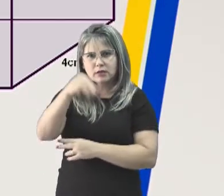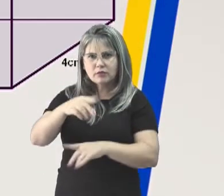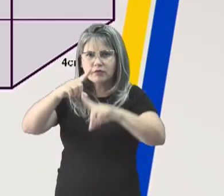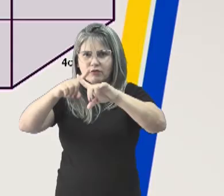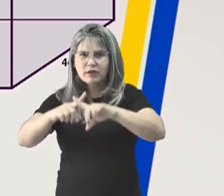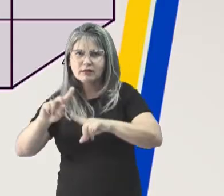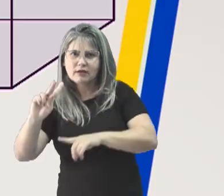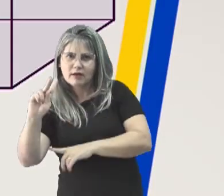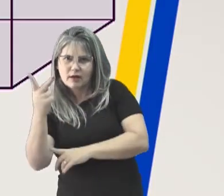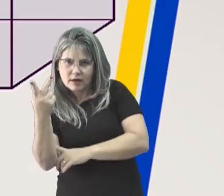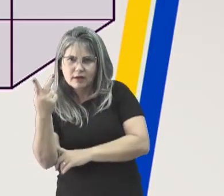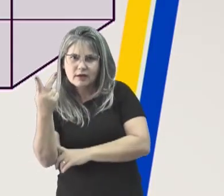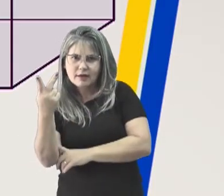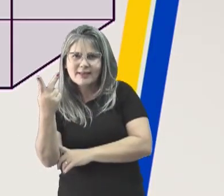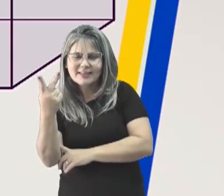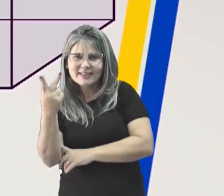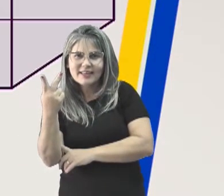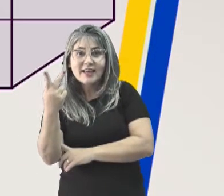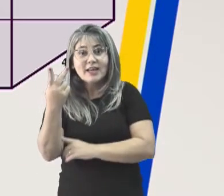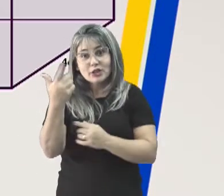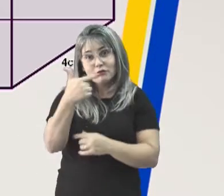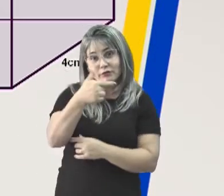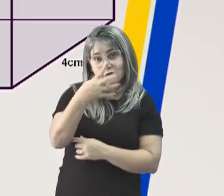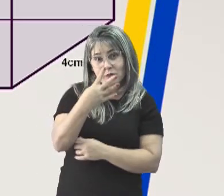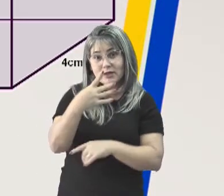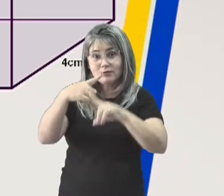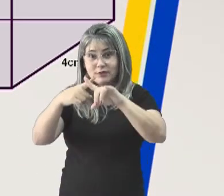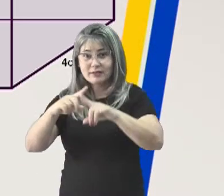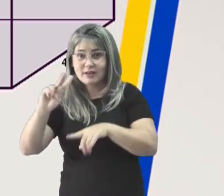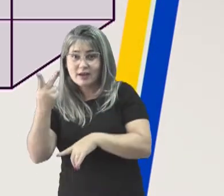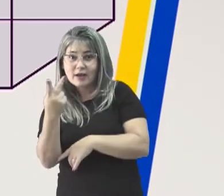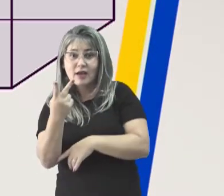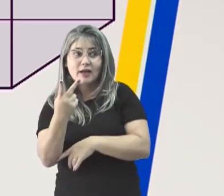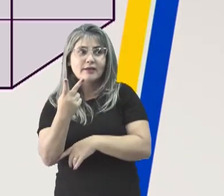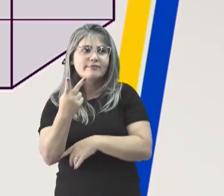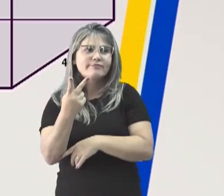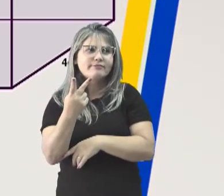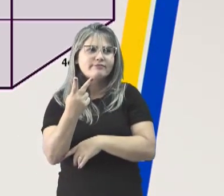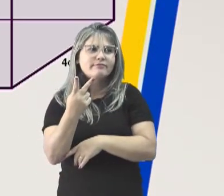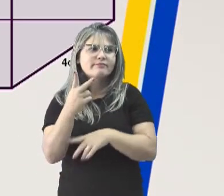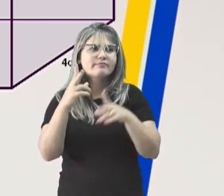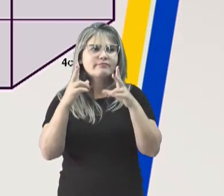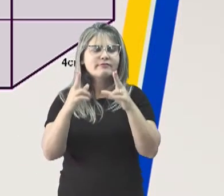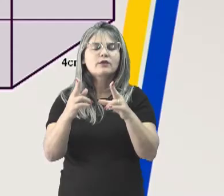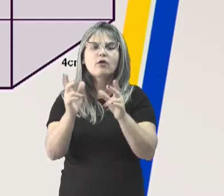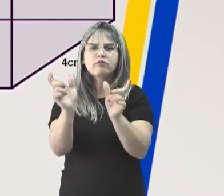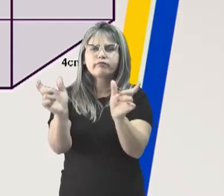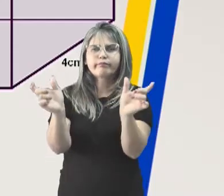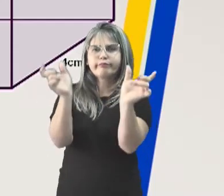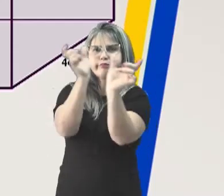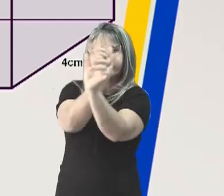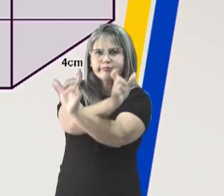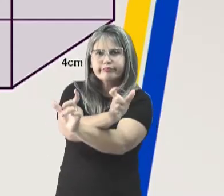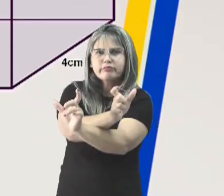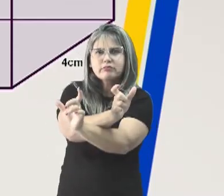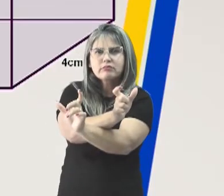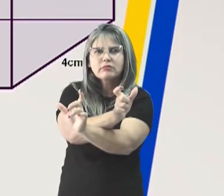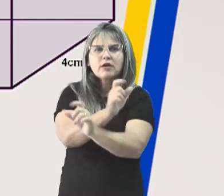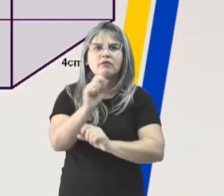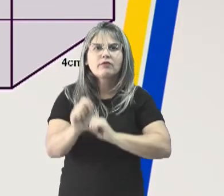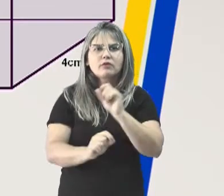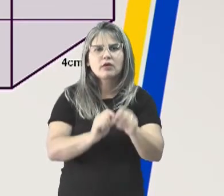dizer que 24 vezes H é igual a 72. Para descobrir o valor do H, eu pego o 24 que